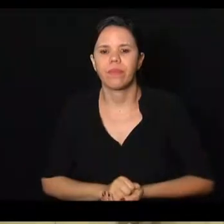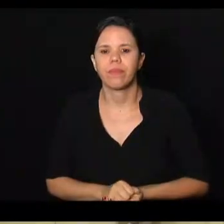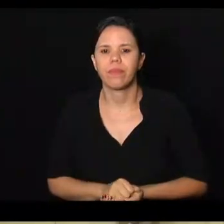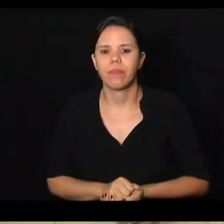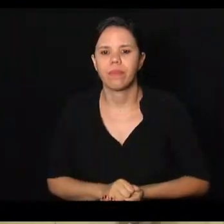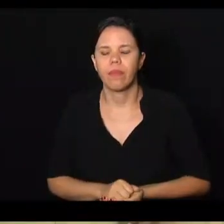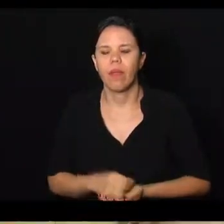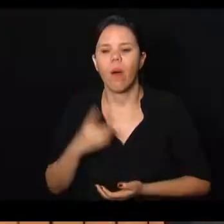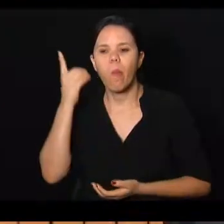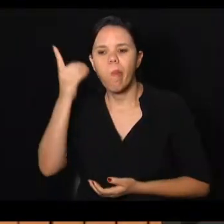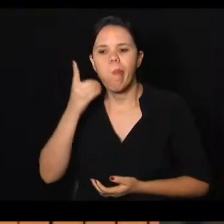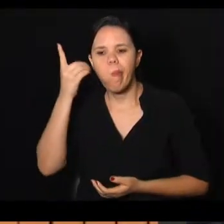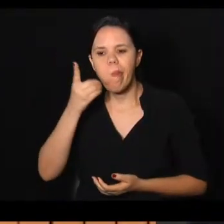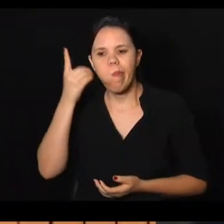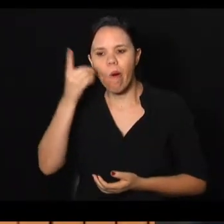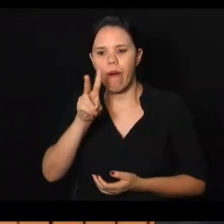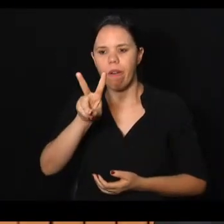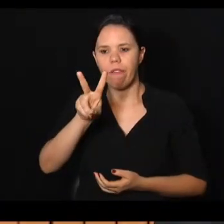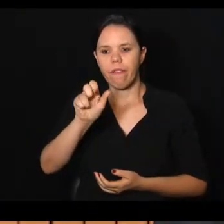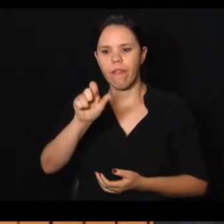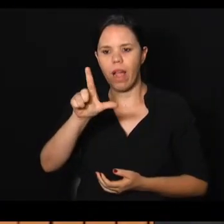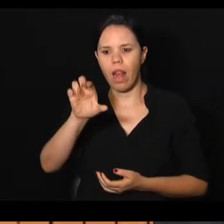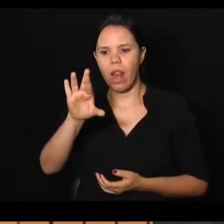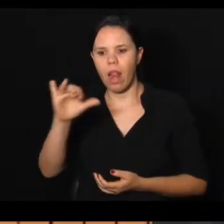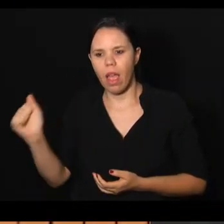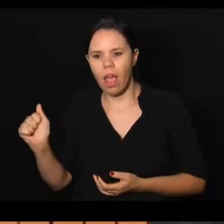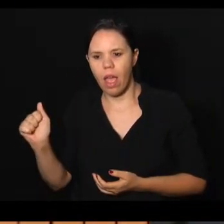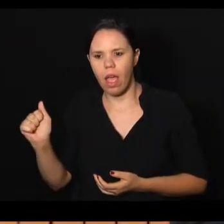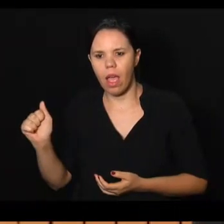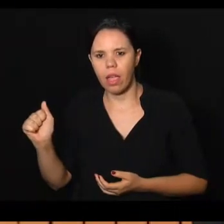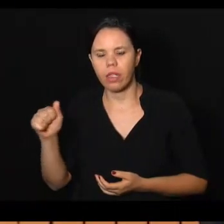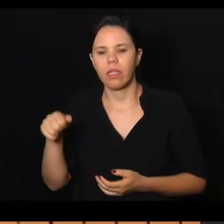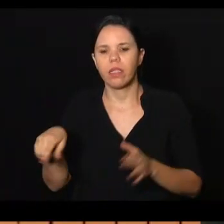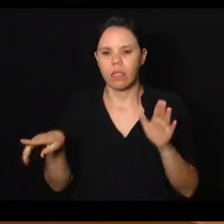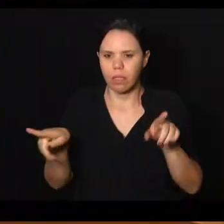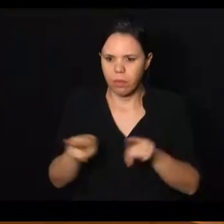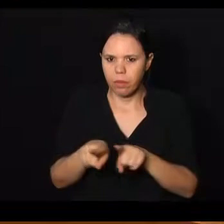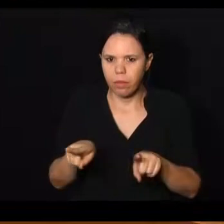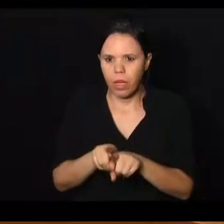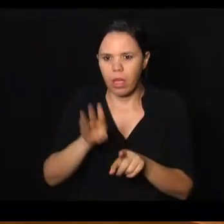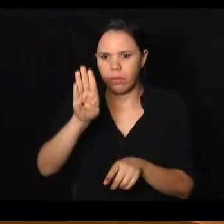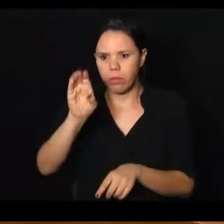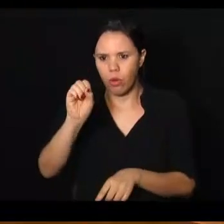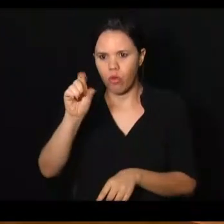A deputada Valéria Bolsonaro, deputada estadual.